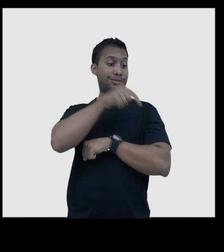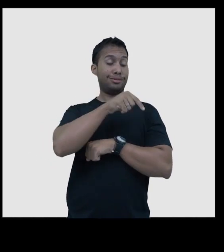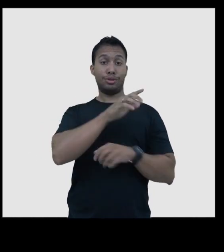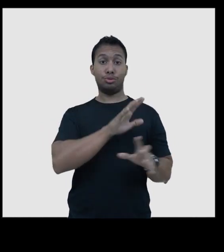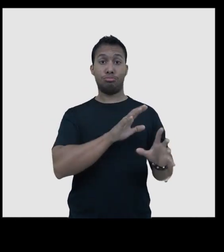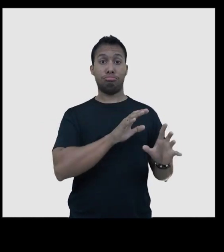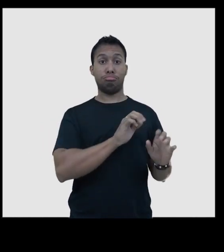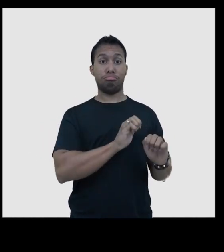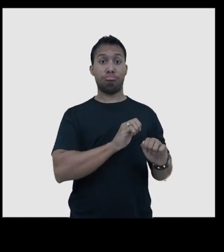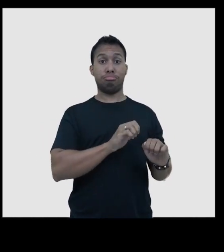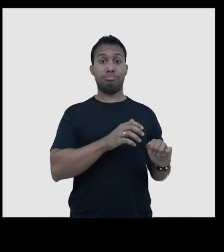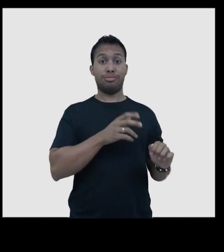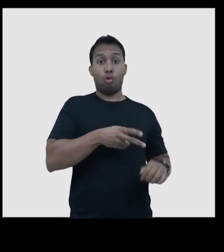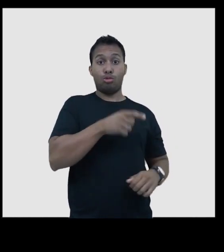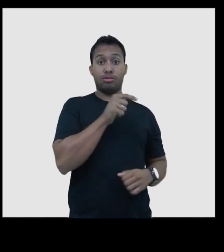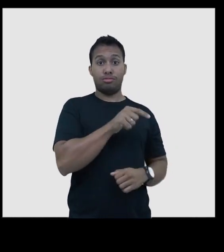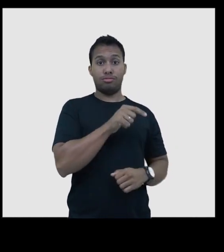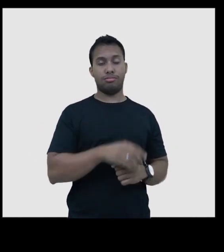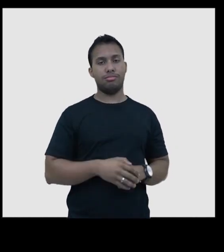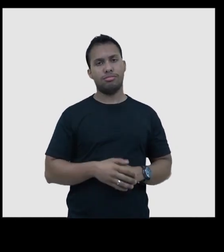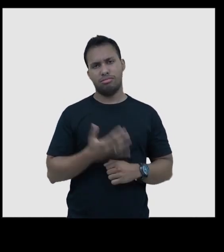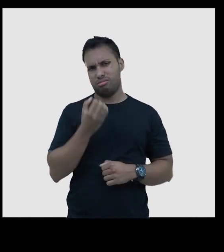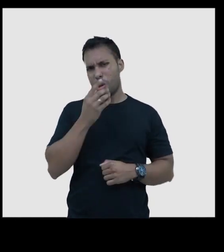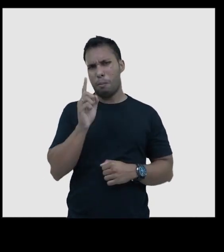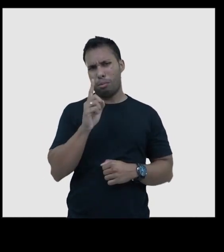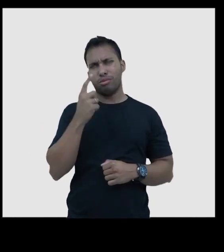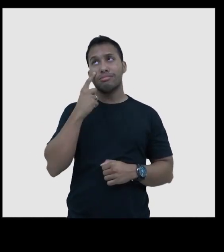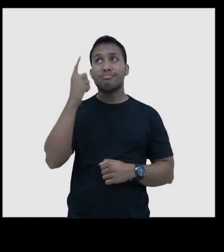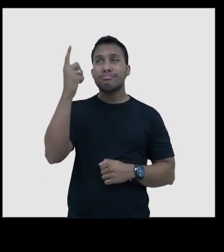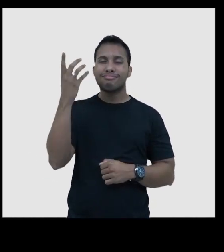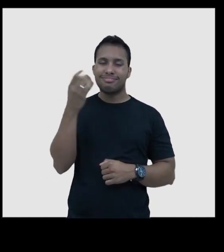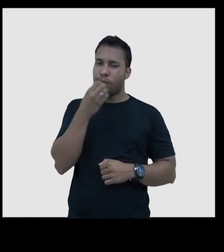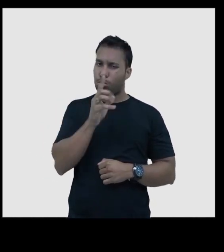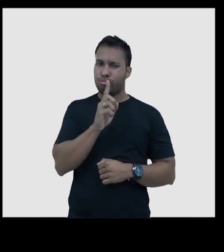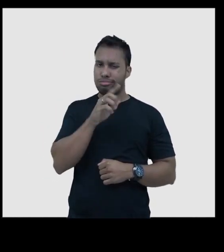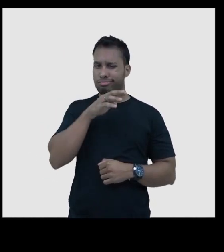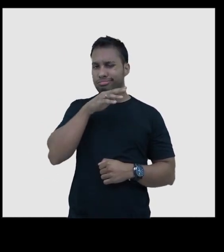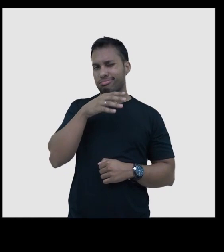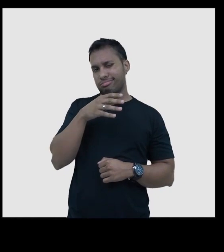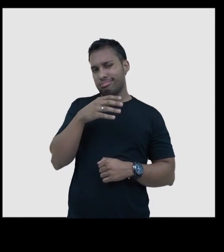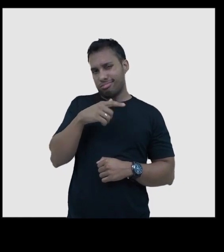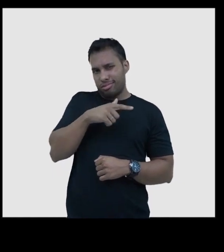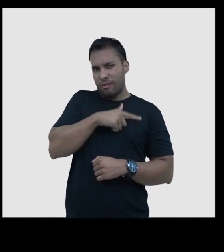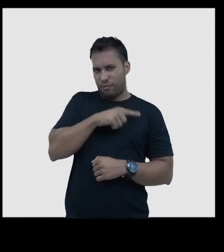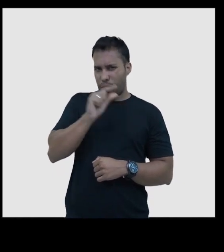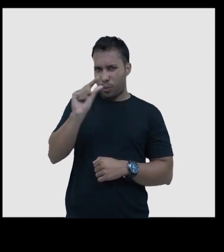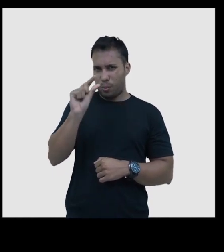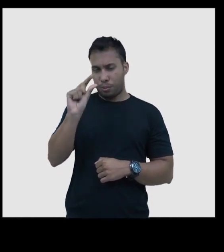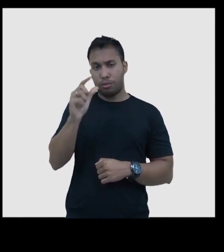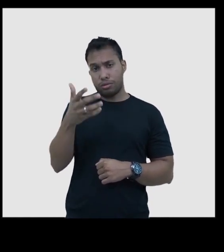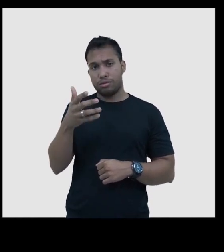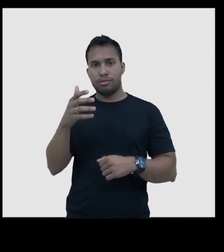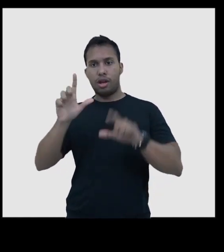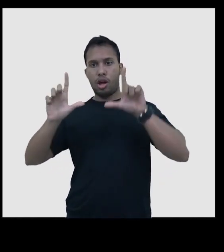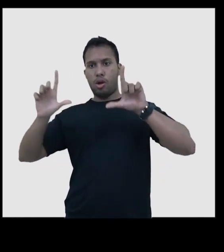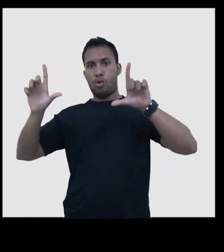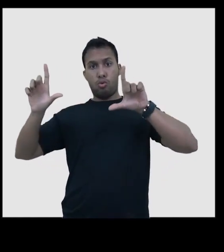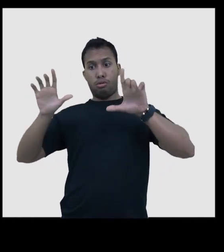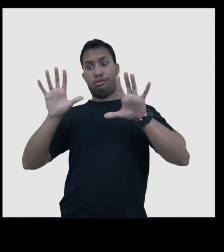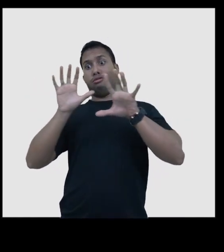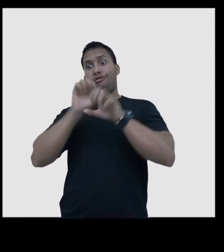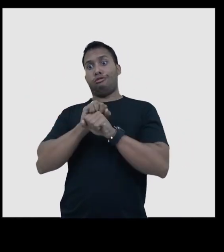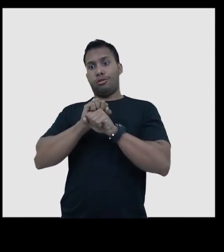não fica esteticamente bonito a gente deixar aqui essa janela de libras ó, aparecendo, sendo que o vídeo de base